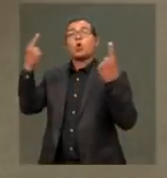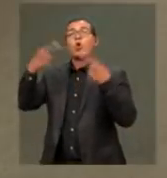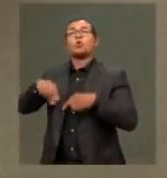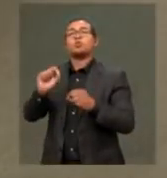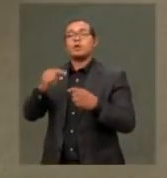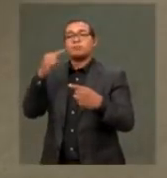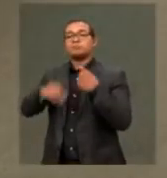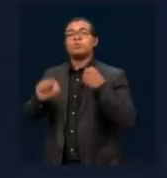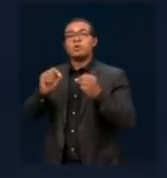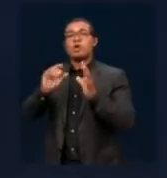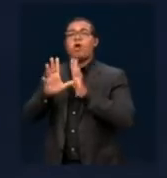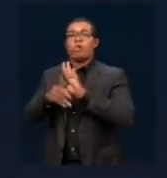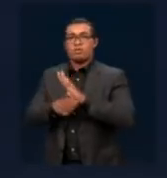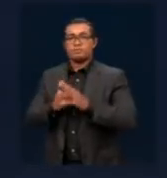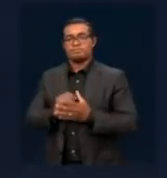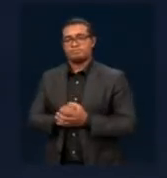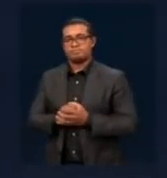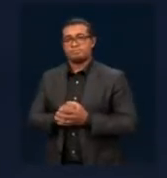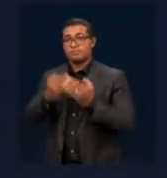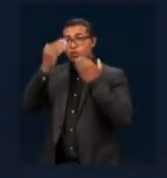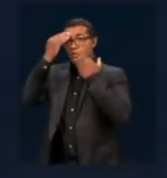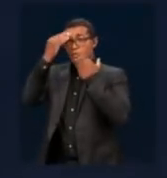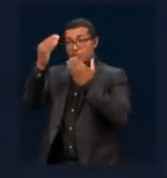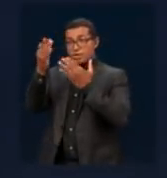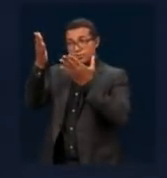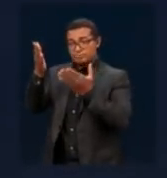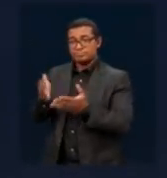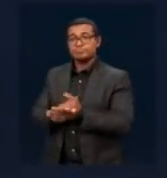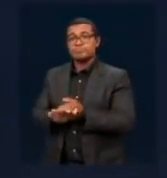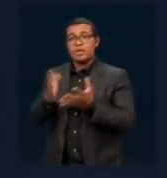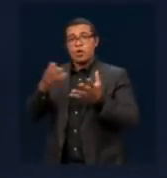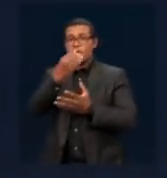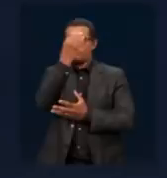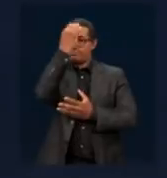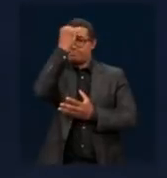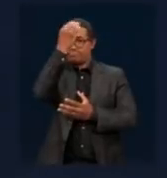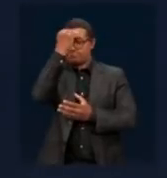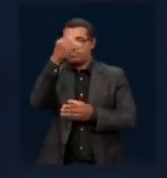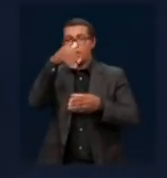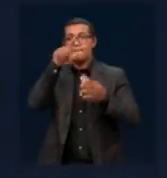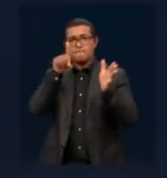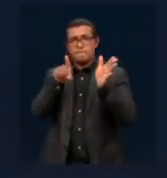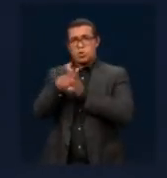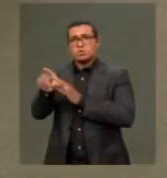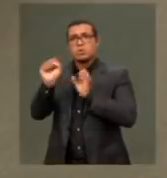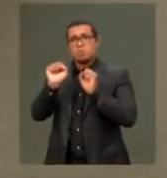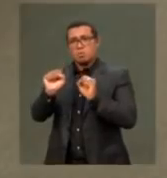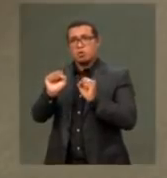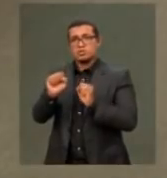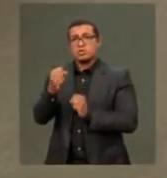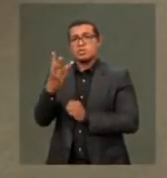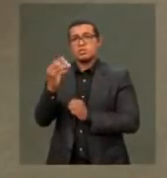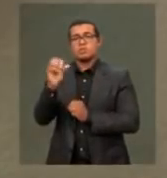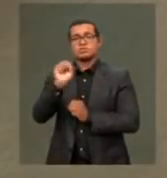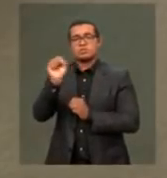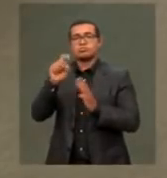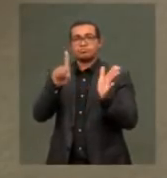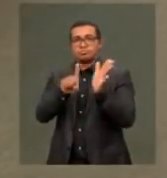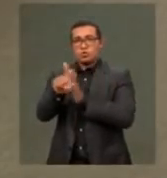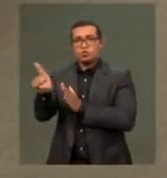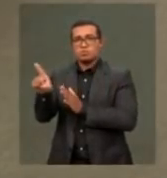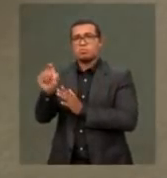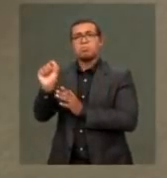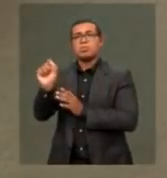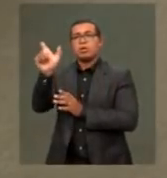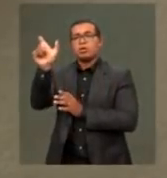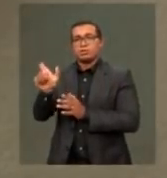obrigado candidato a gente segue com a pergunta de renato casagrande por favor o candidato o senhor tem 30 segundos para quem